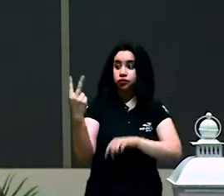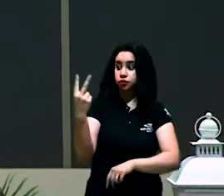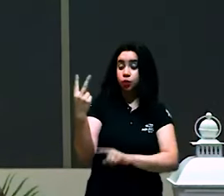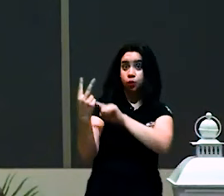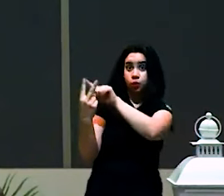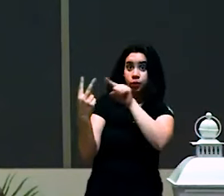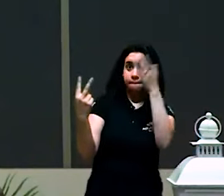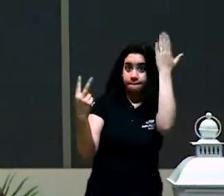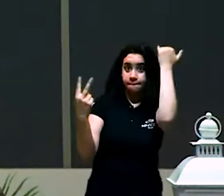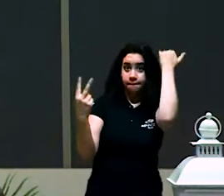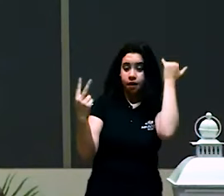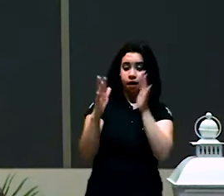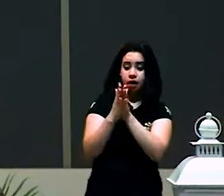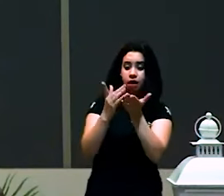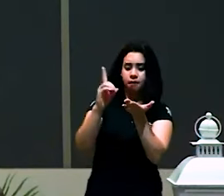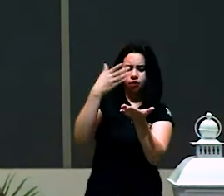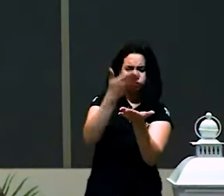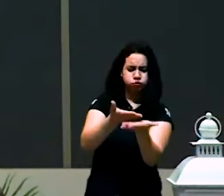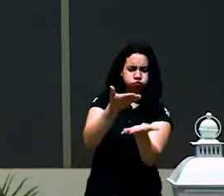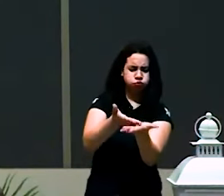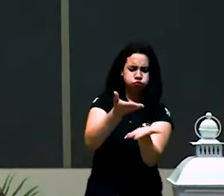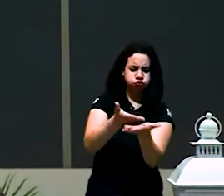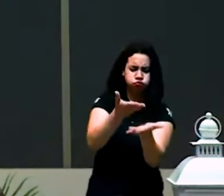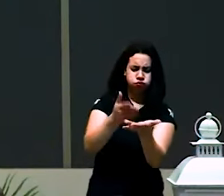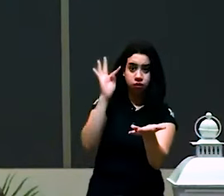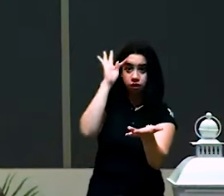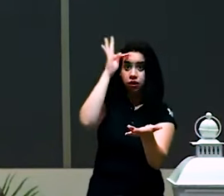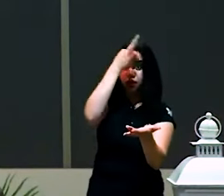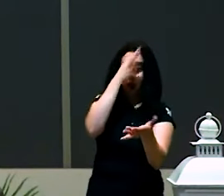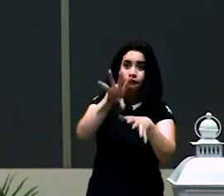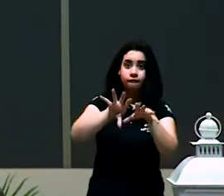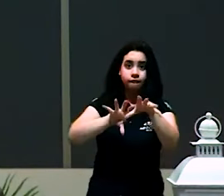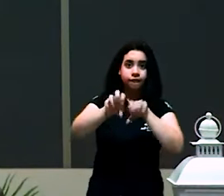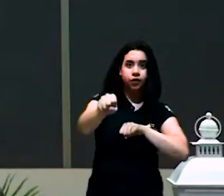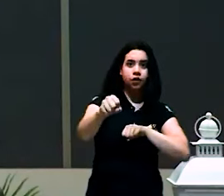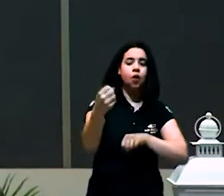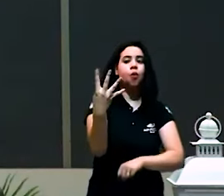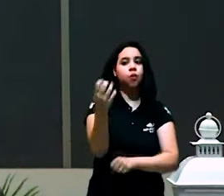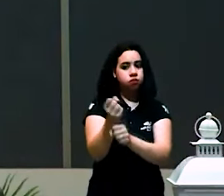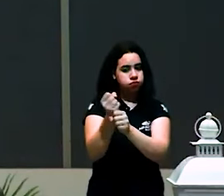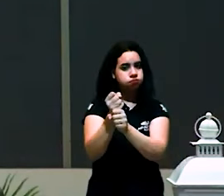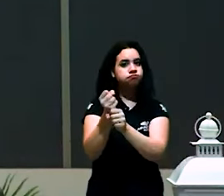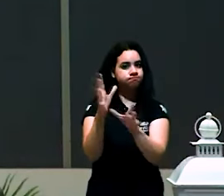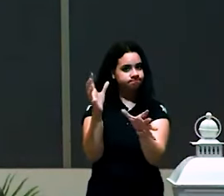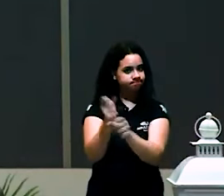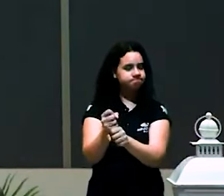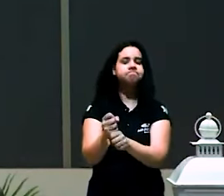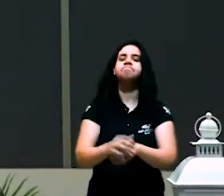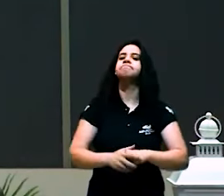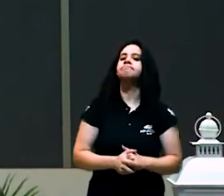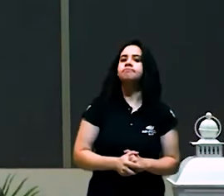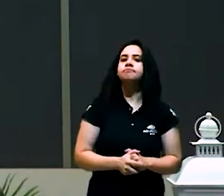no seminário bautista. Mas alguém falou deles, para eles, há um movimento do Espírito Santo